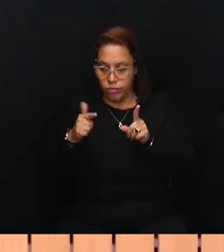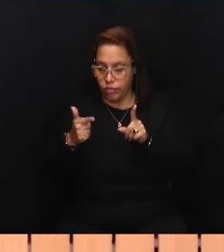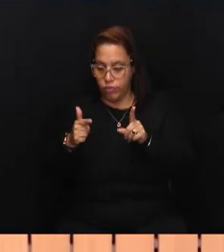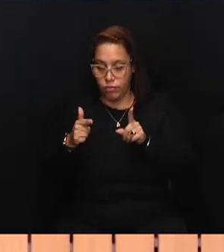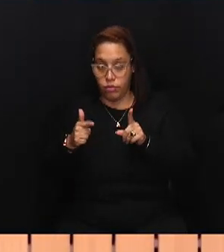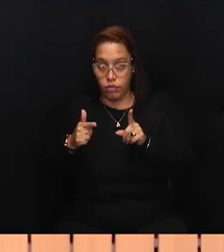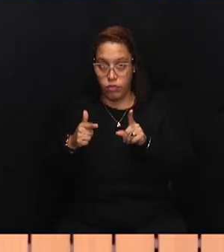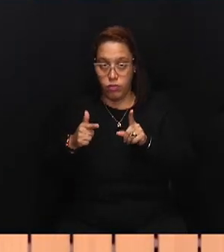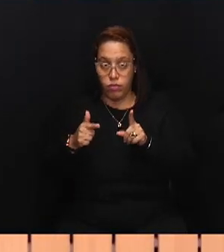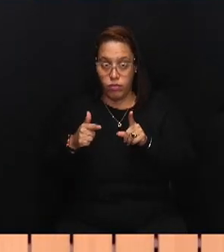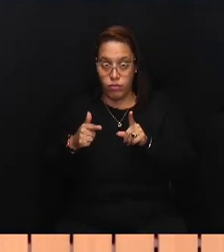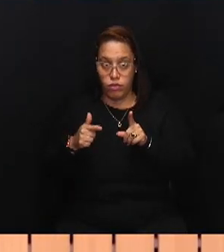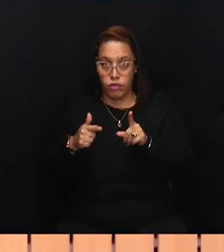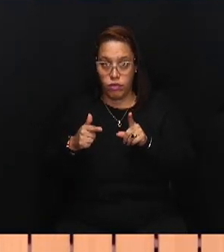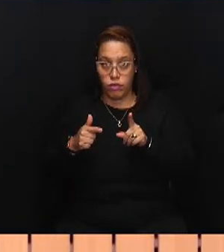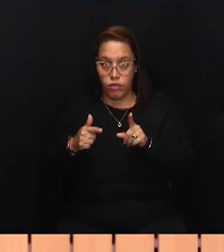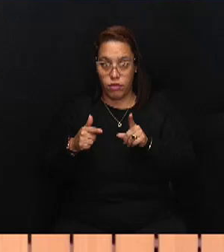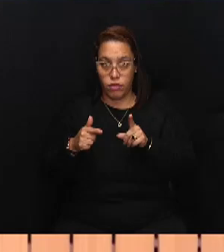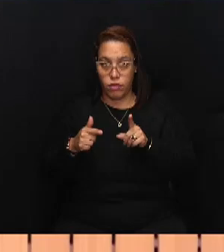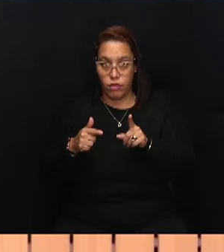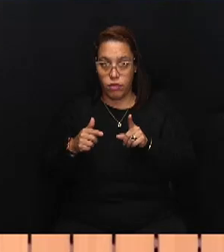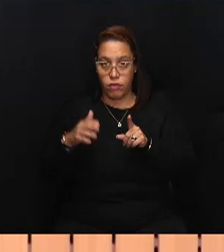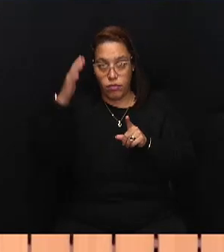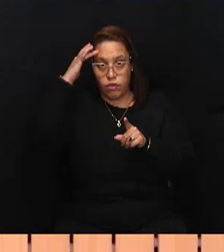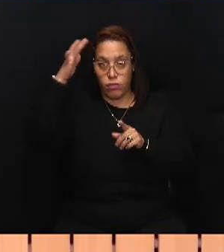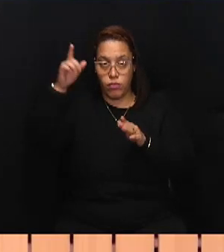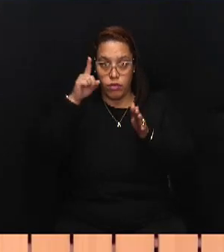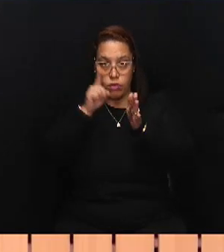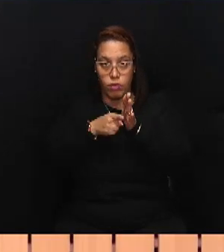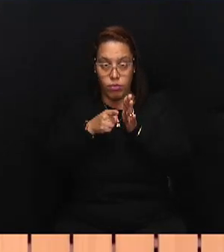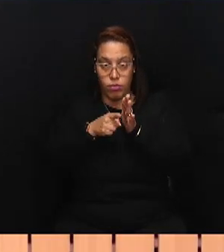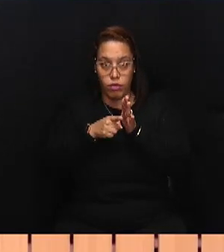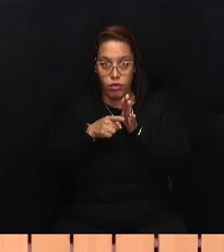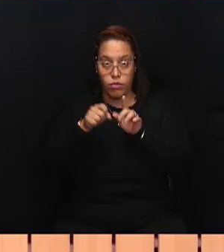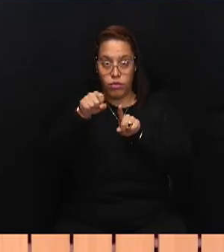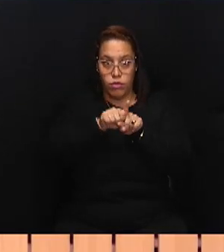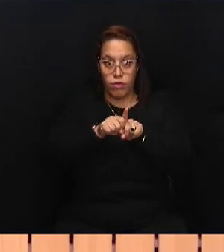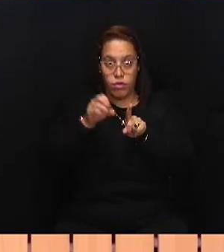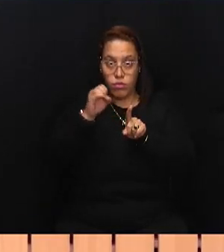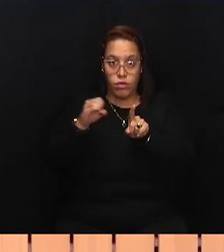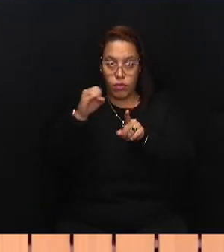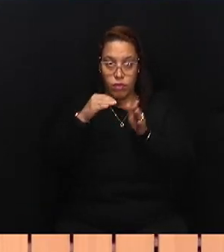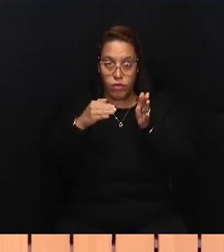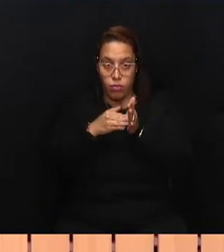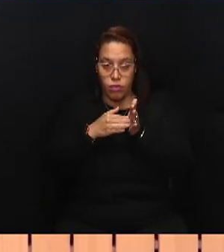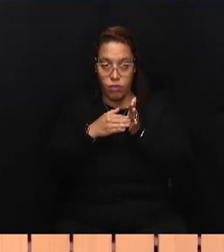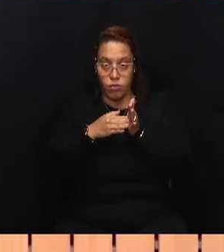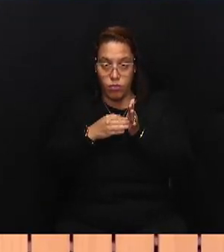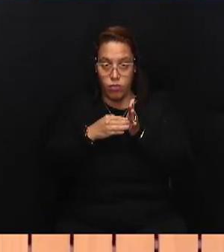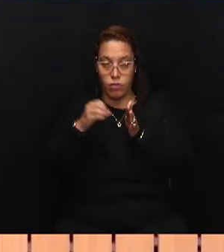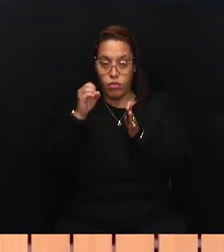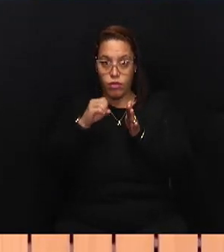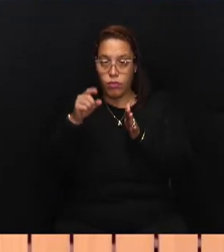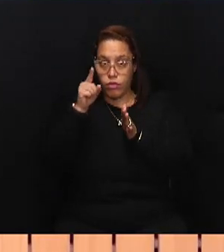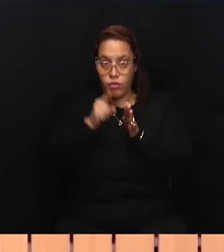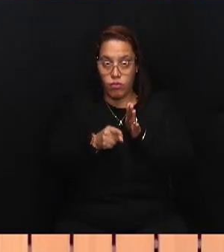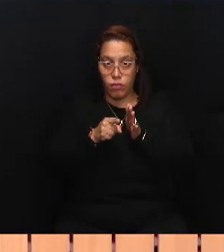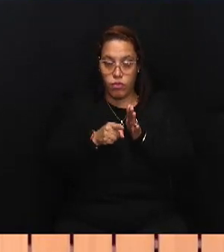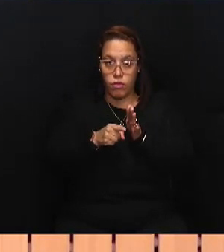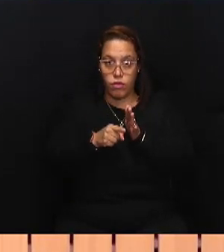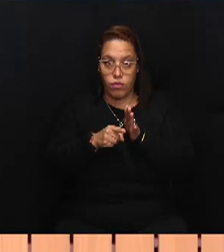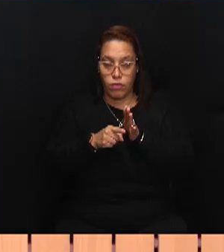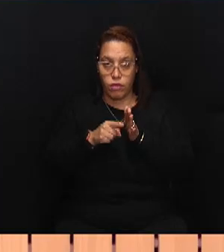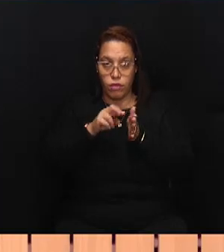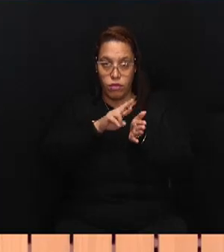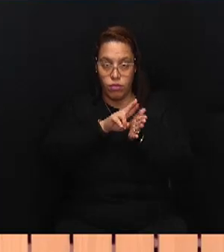outra ponta que nós não temos. A ideia é ter esse diagnóstico para, no mês de outubro, até outubro, nós ter o diagnóstico e